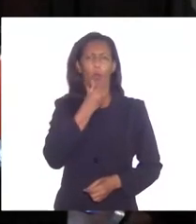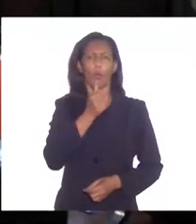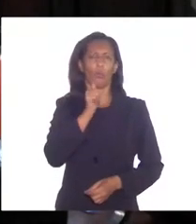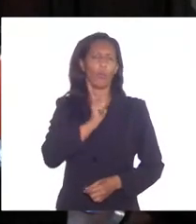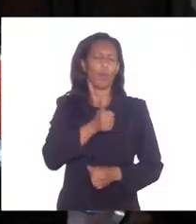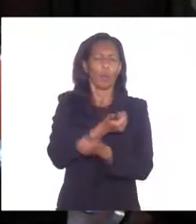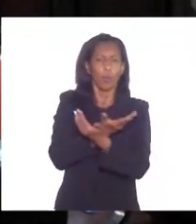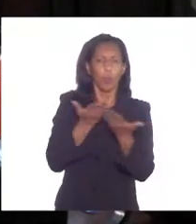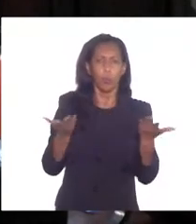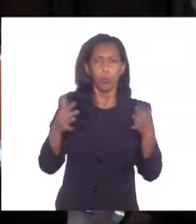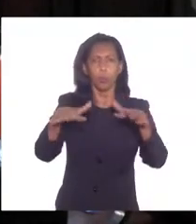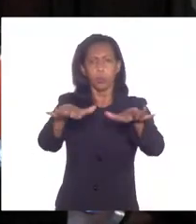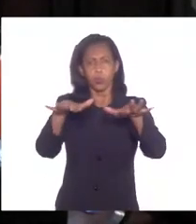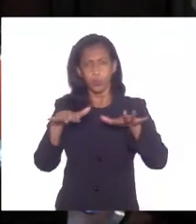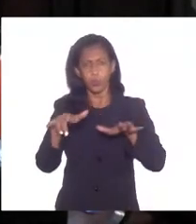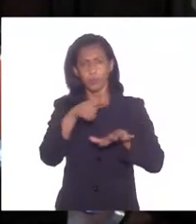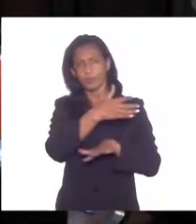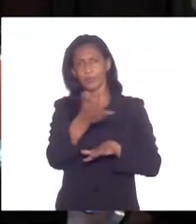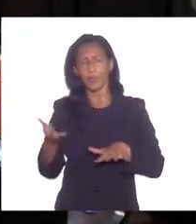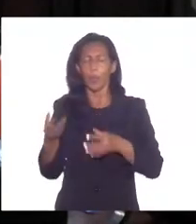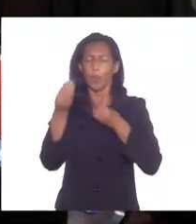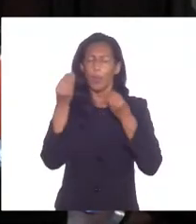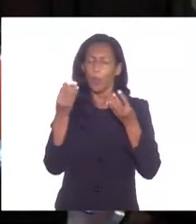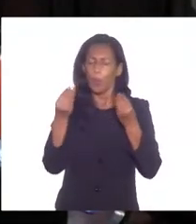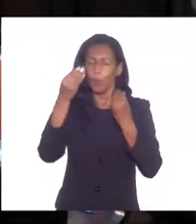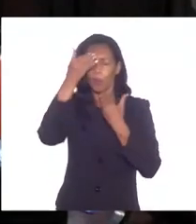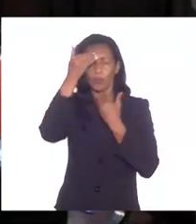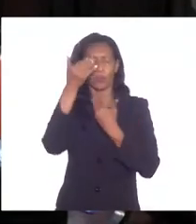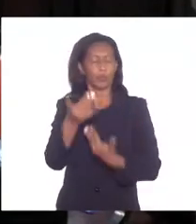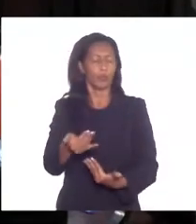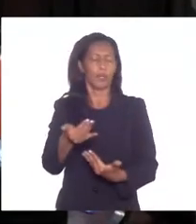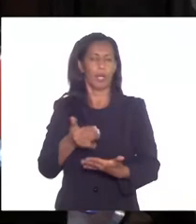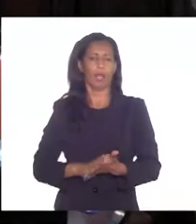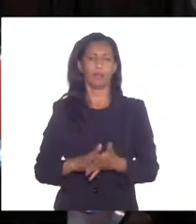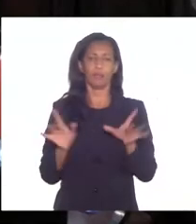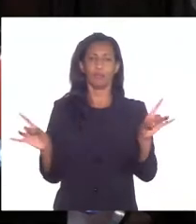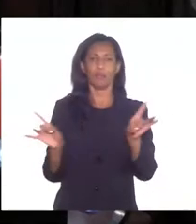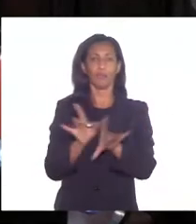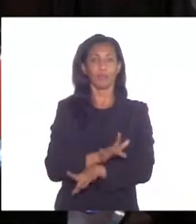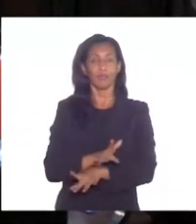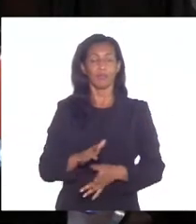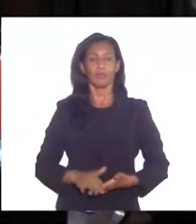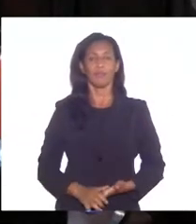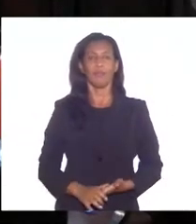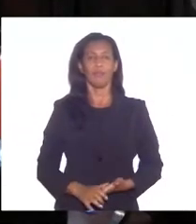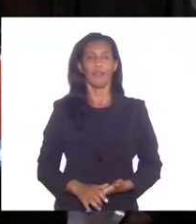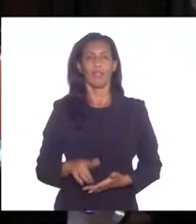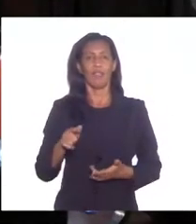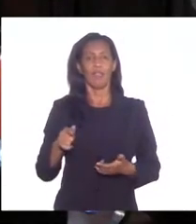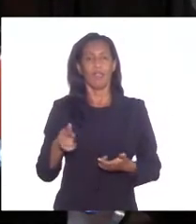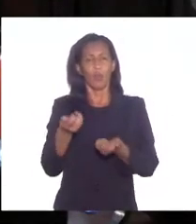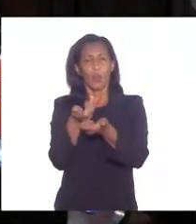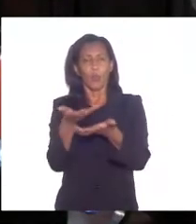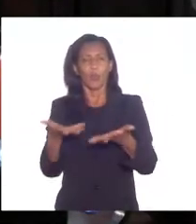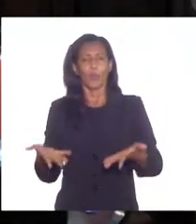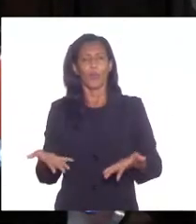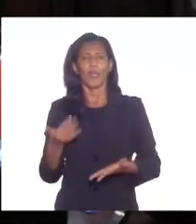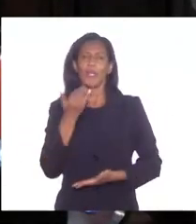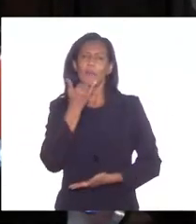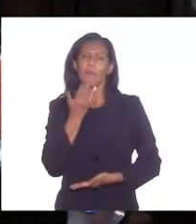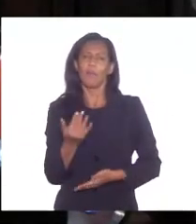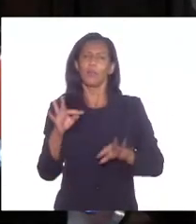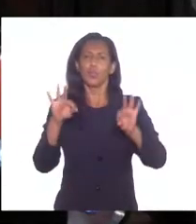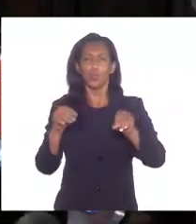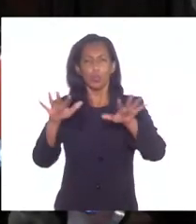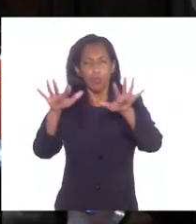estão por aqui. Muito, muito, muito obrigado. Está encerrada a cerimônia e peço que todos